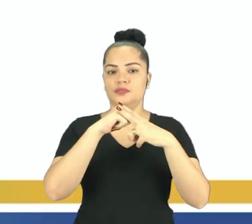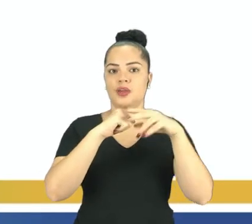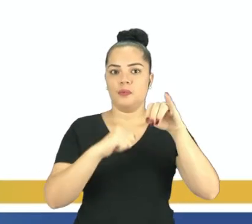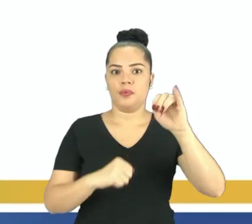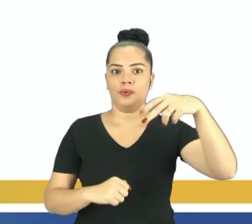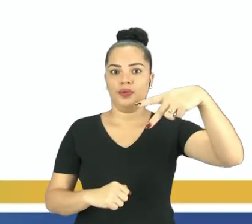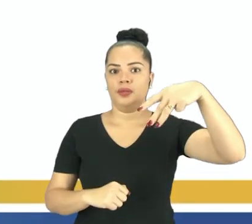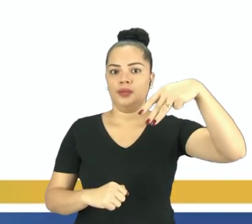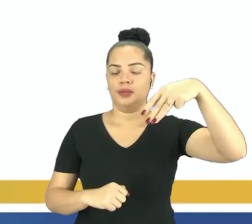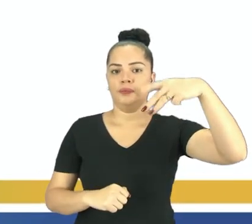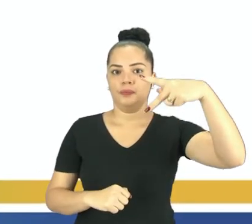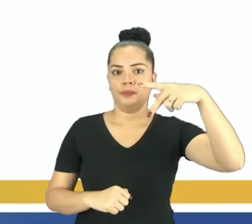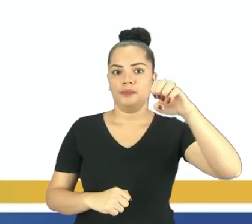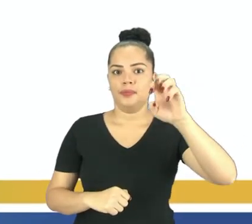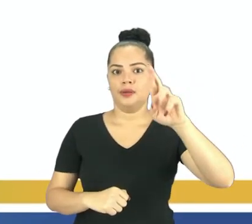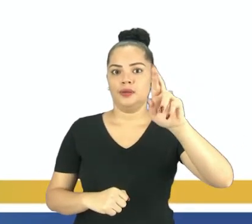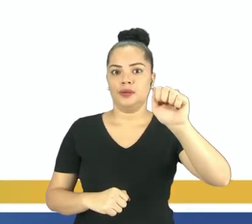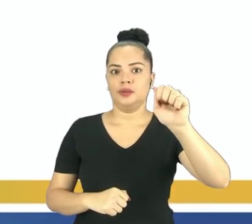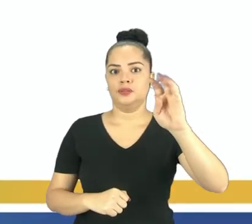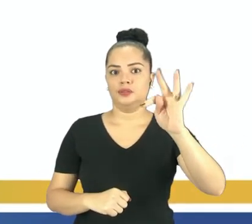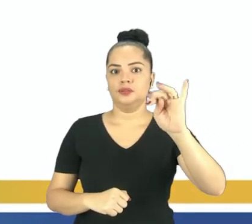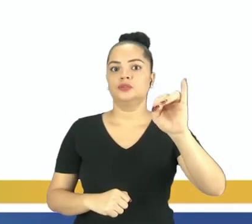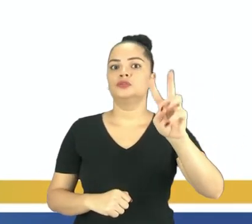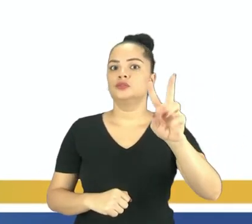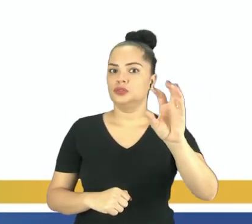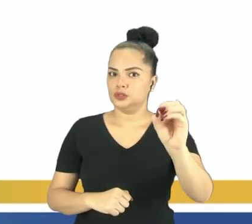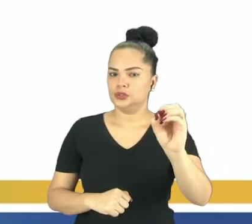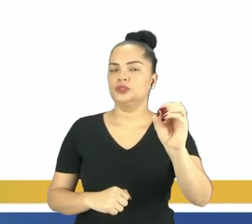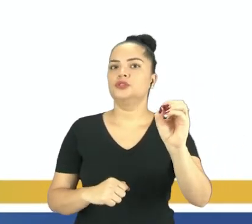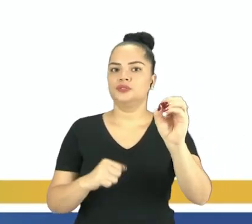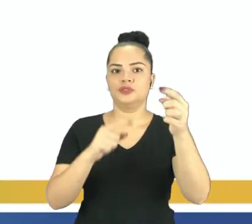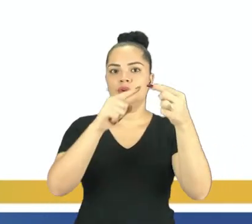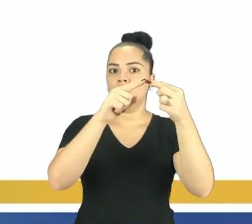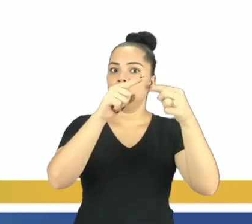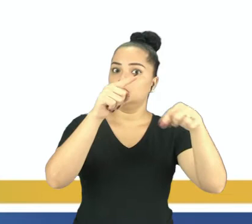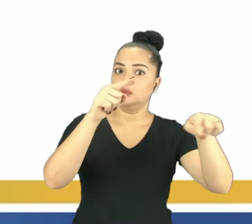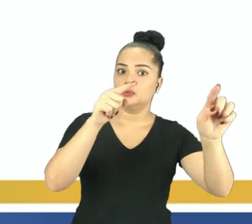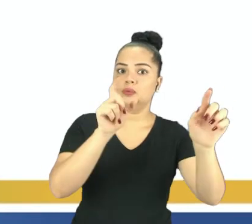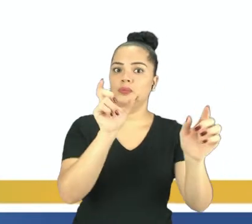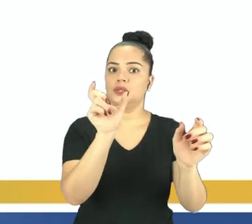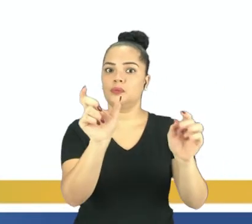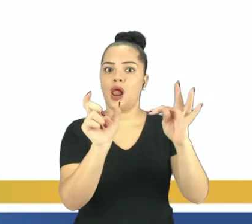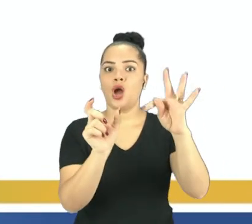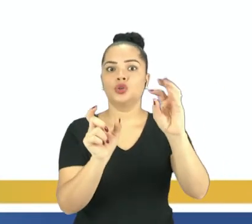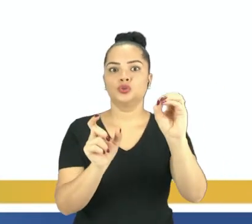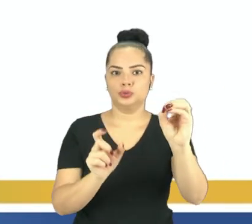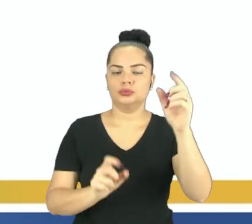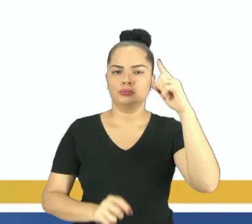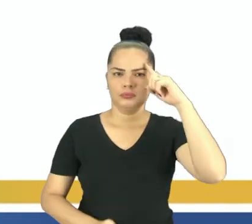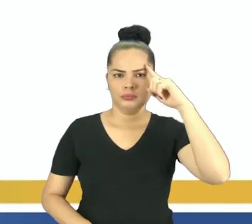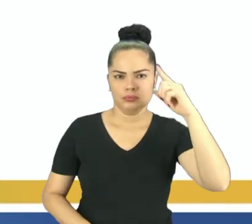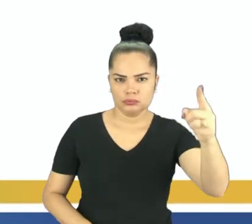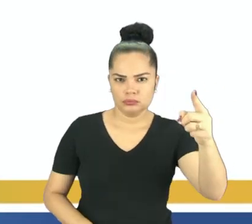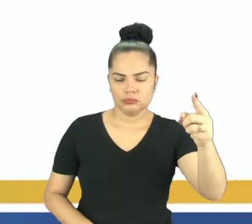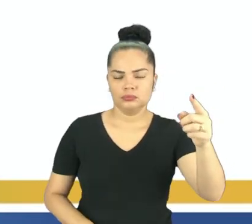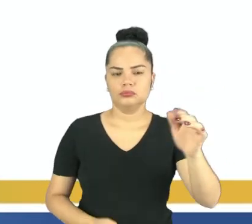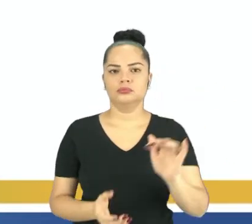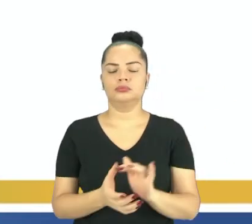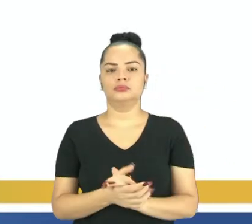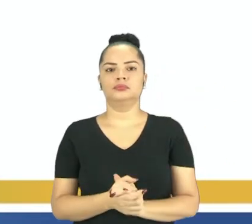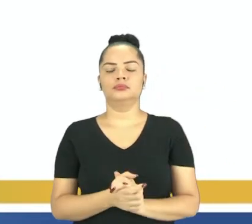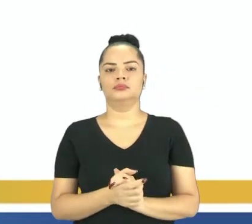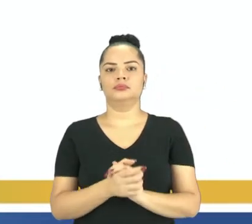imperativo. Como é que eu sei? Porque eles estão na forma base, sem o to. Então, eles estão dando esse comando. Close,